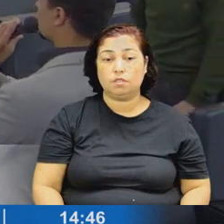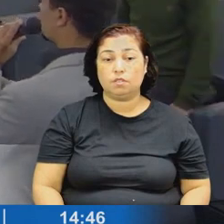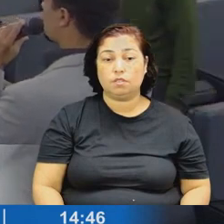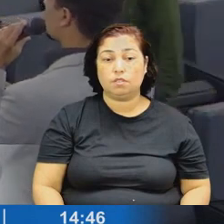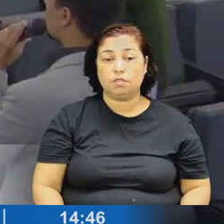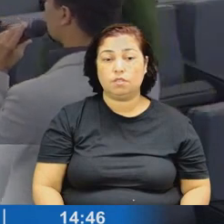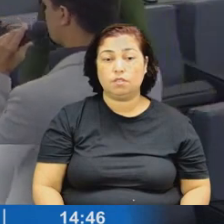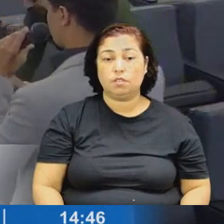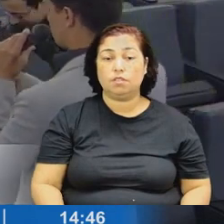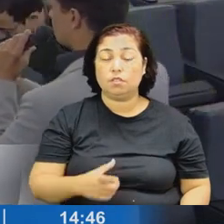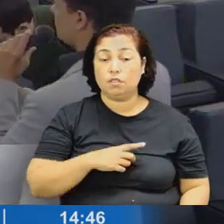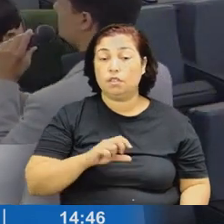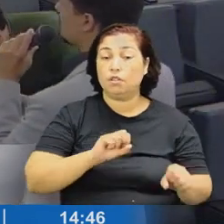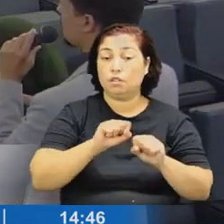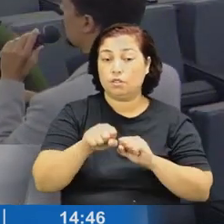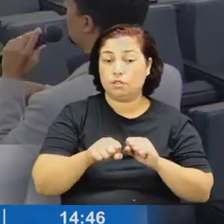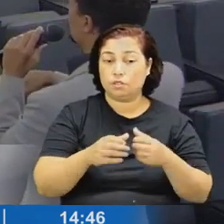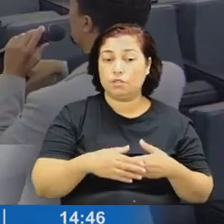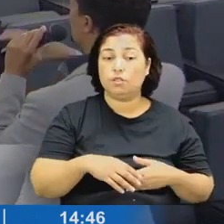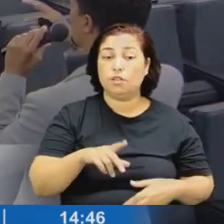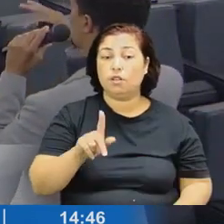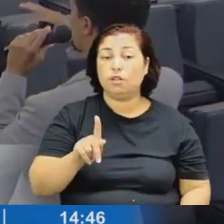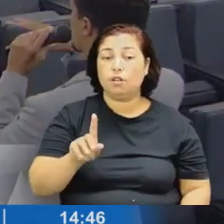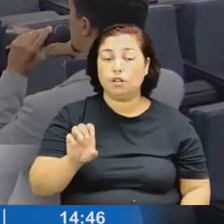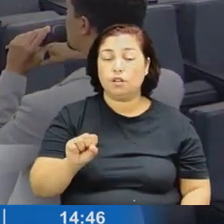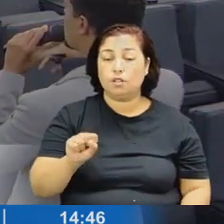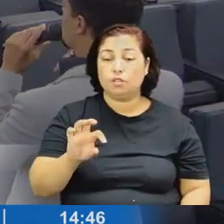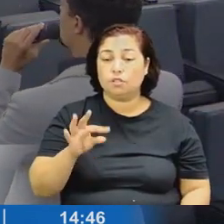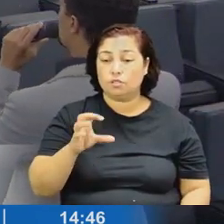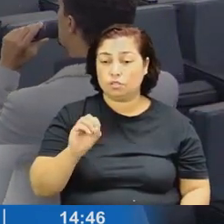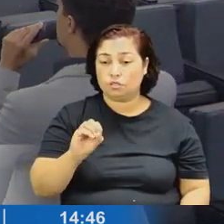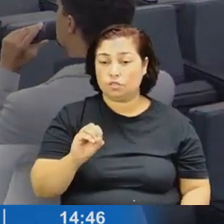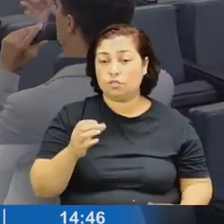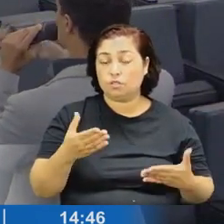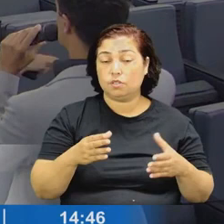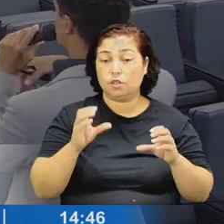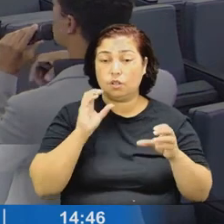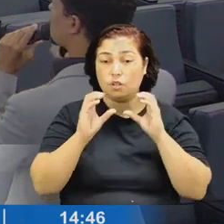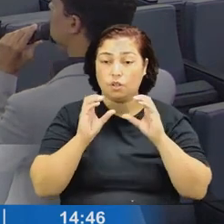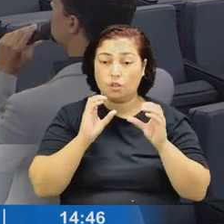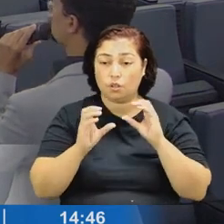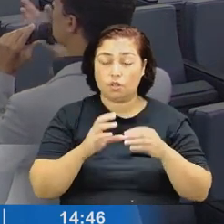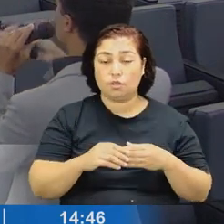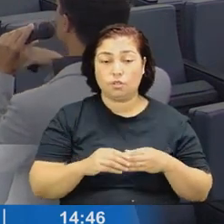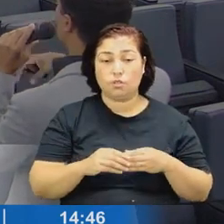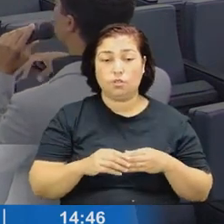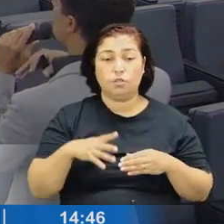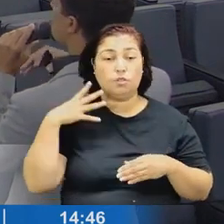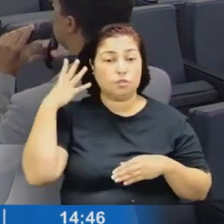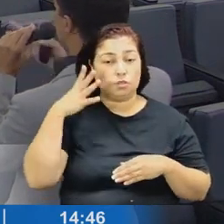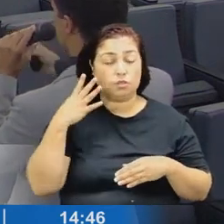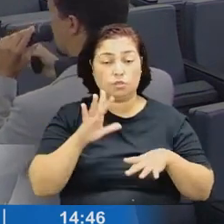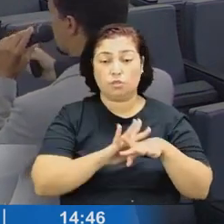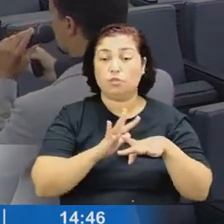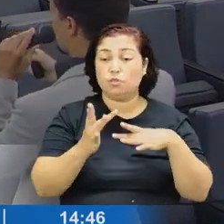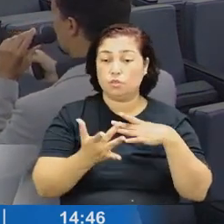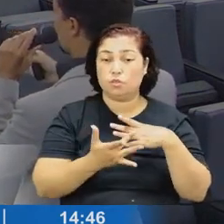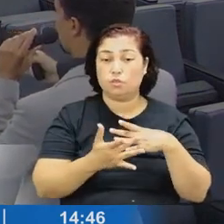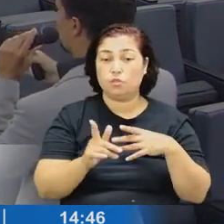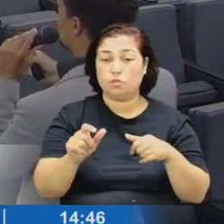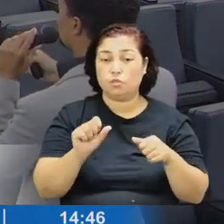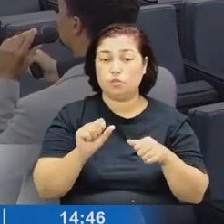formação Gestão Pública legal aí a partir de comunicação assim mão na massa discurso e rede social você também